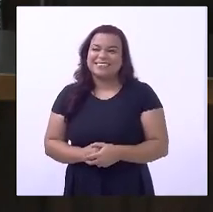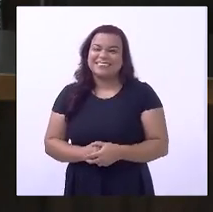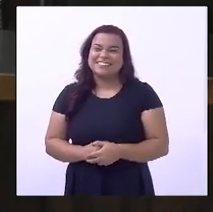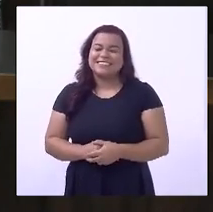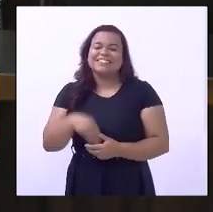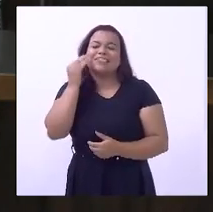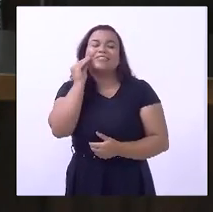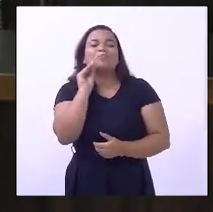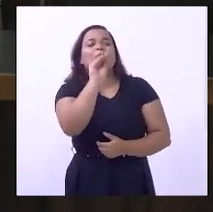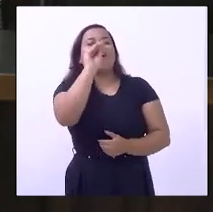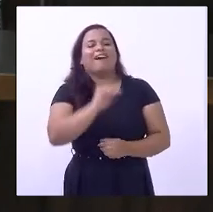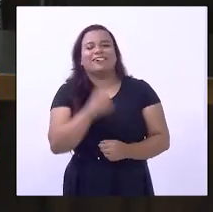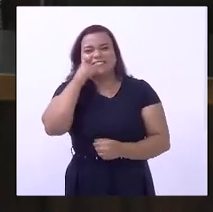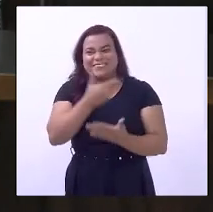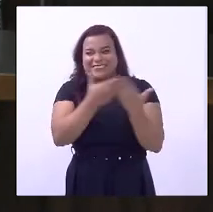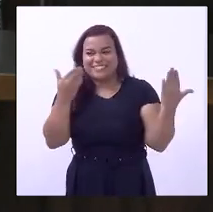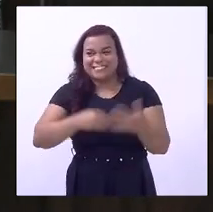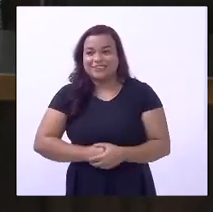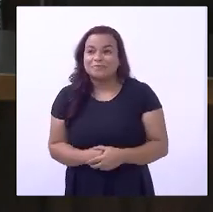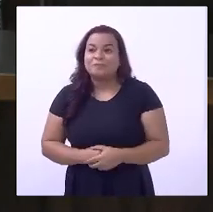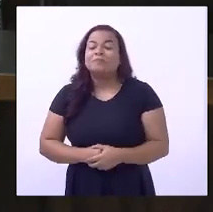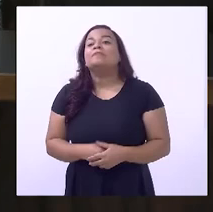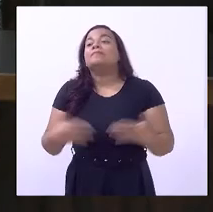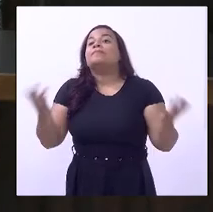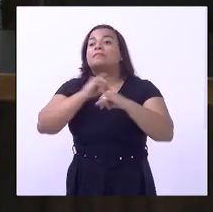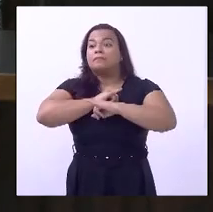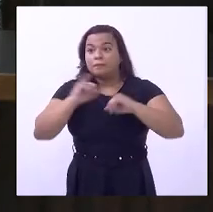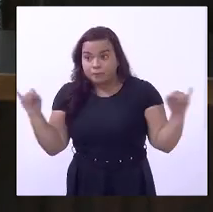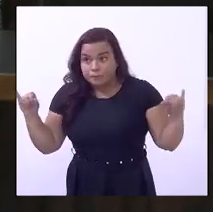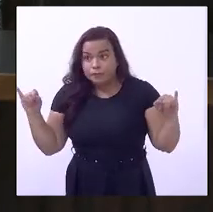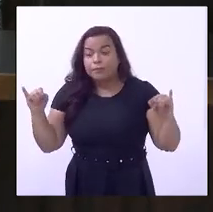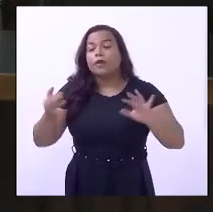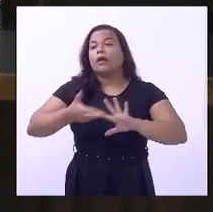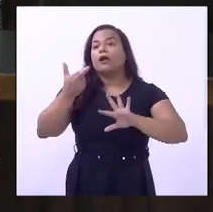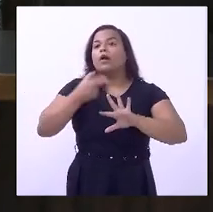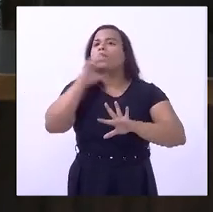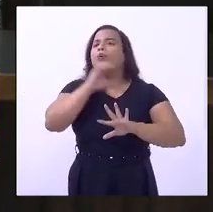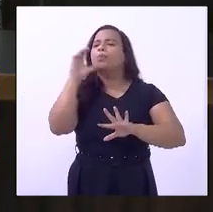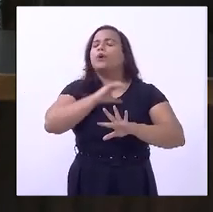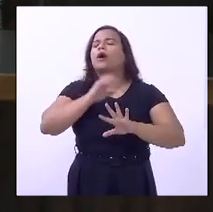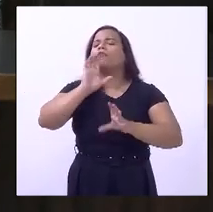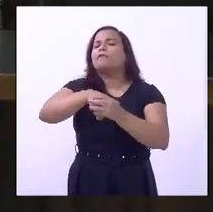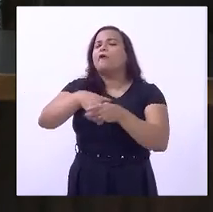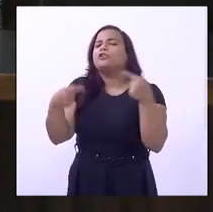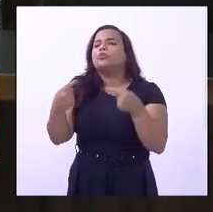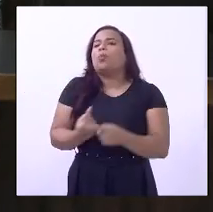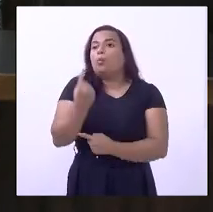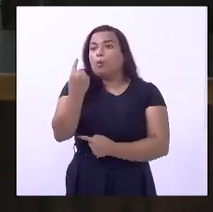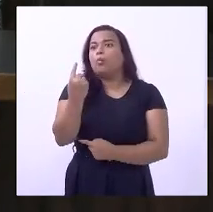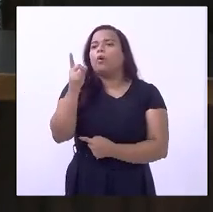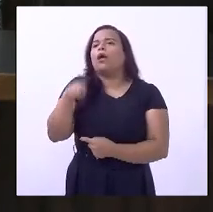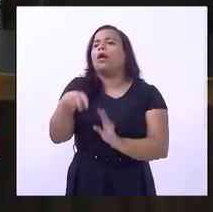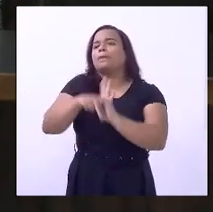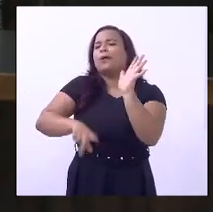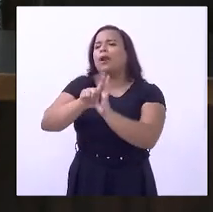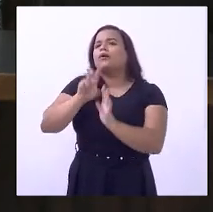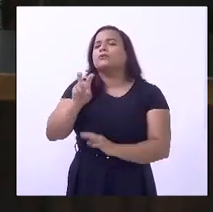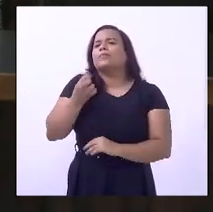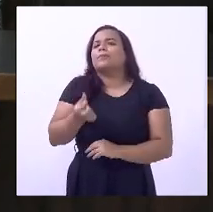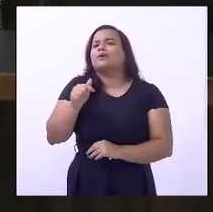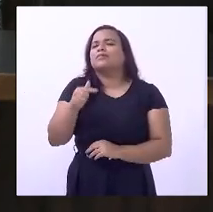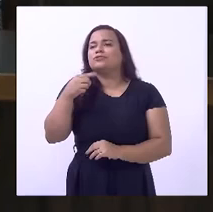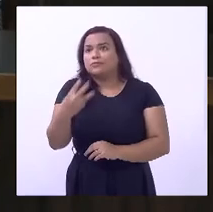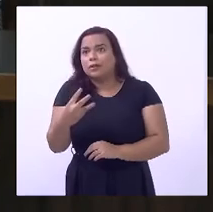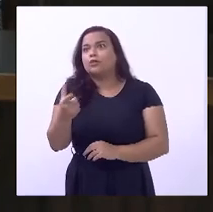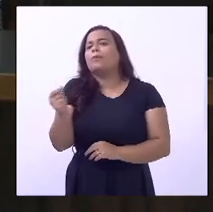Um beijo para vocês, meninas. Anuncio em regime de urgência e votação e discussão única, projeto de lei número 5673 de